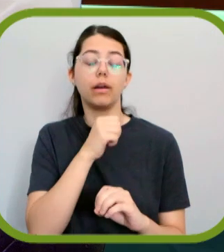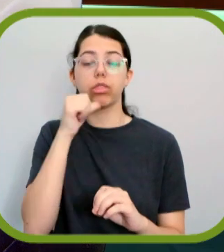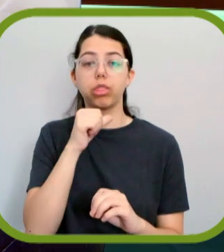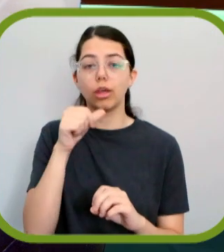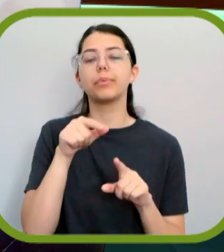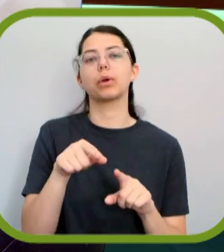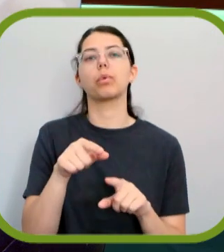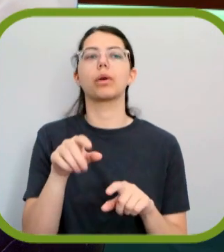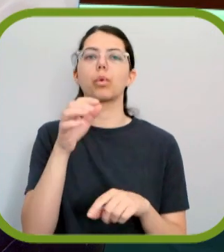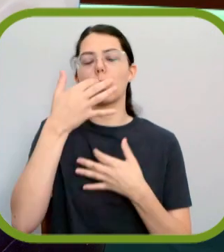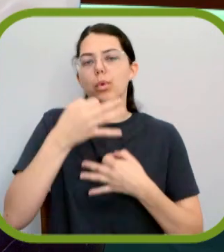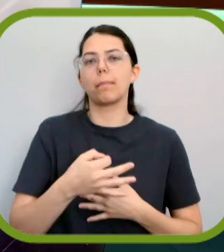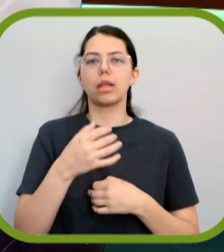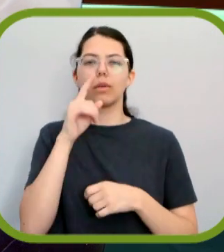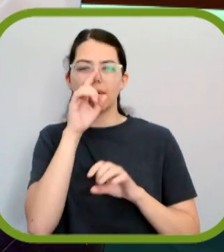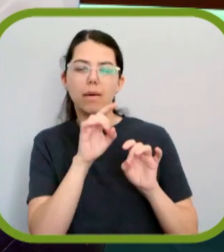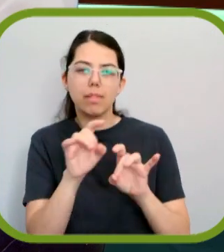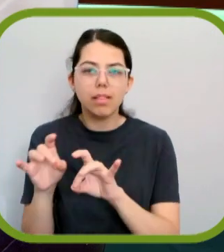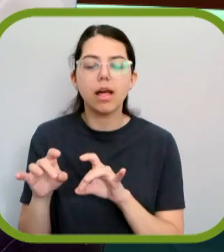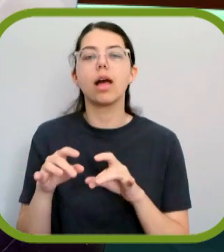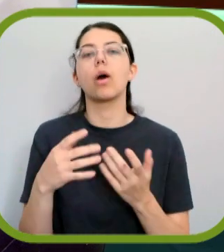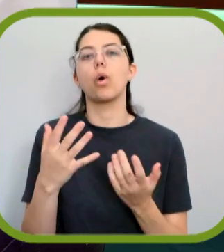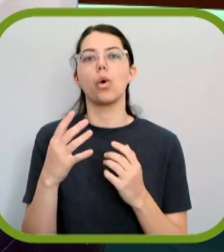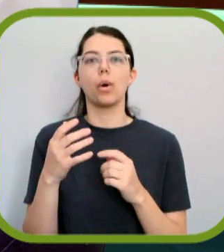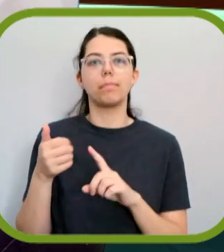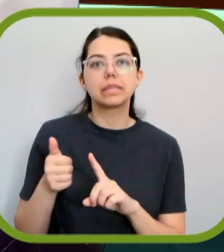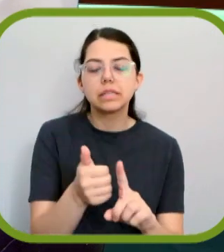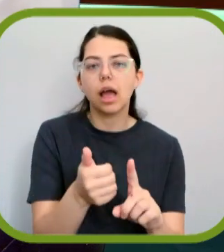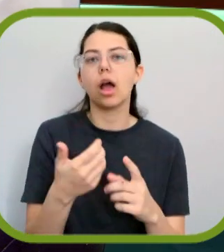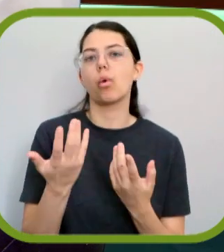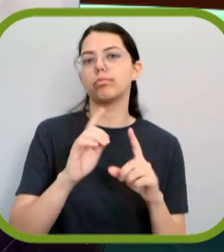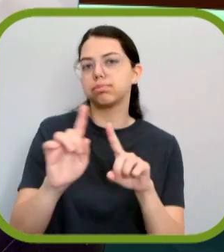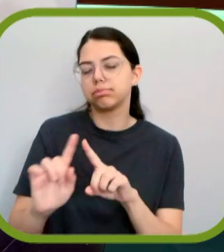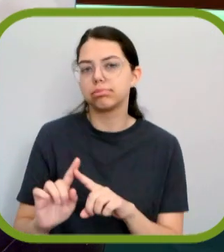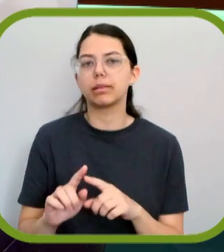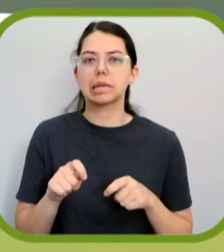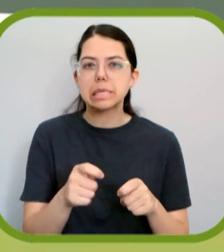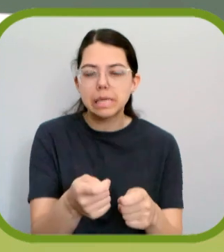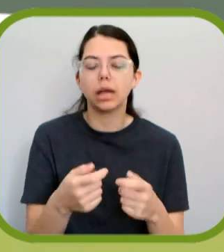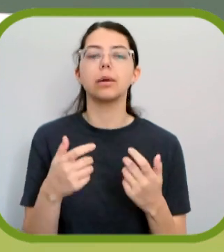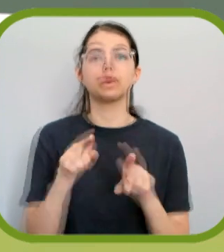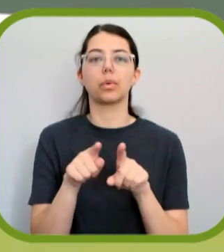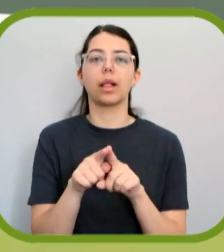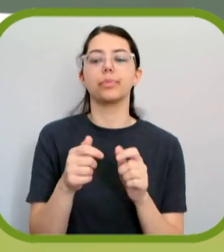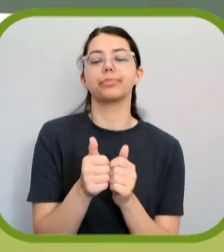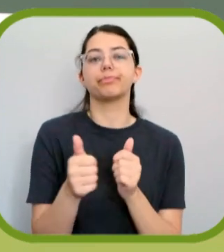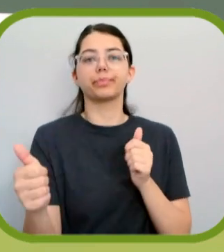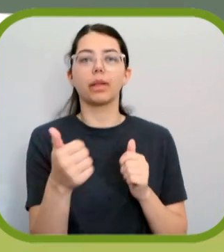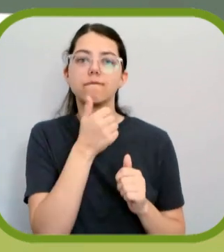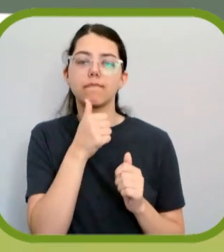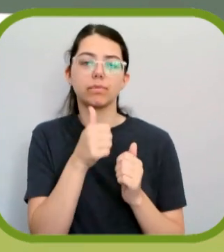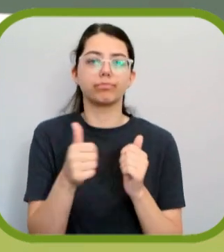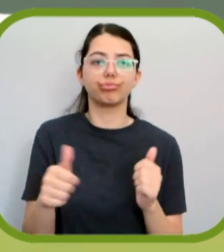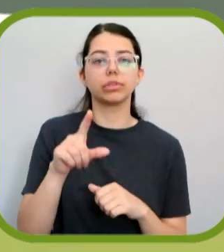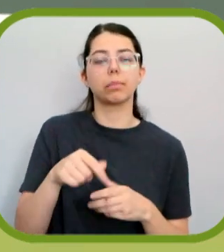difamação, injúria, ameaça, coação ou até perseguição. A legislação portuguesa prevê mecanismos de proteção como o afastamento do